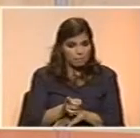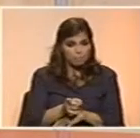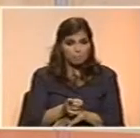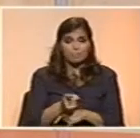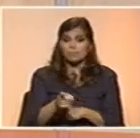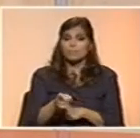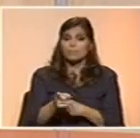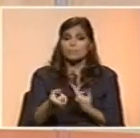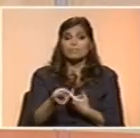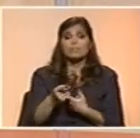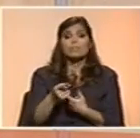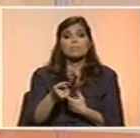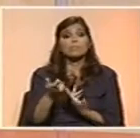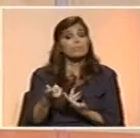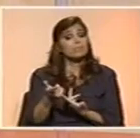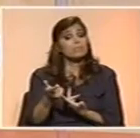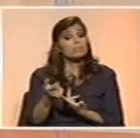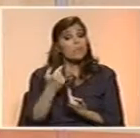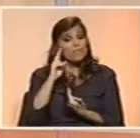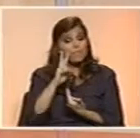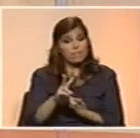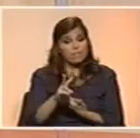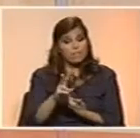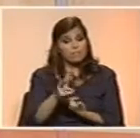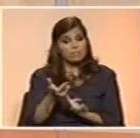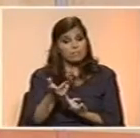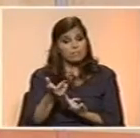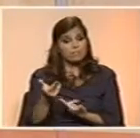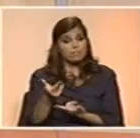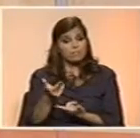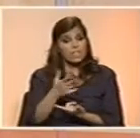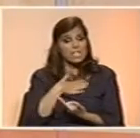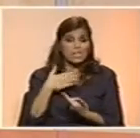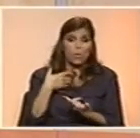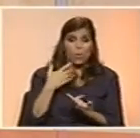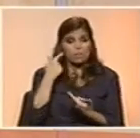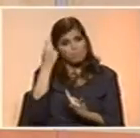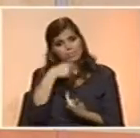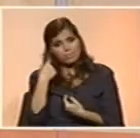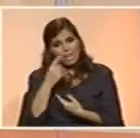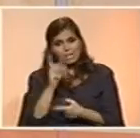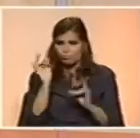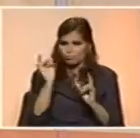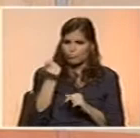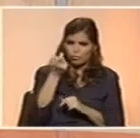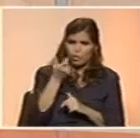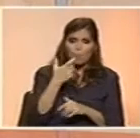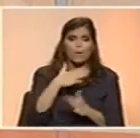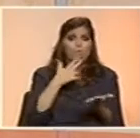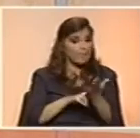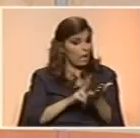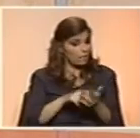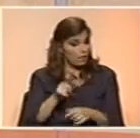eu gosto de ir a restaurantes vegetarianos é ver a saúde espelhada nas pessoas. Estou a brincar um bocadinho, mas é uma realidade.